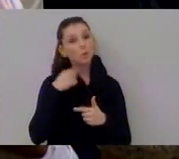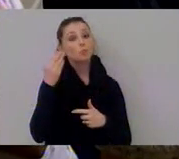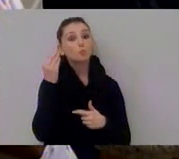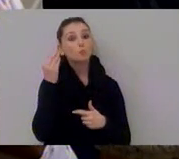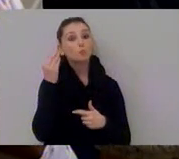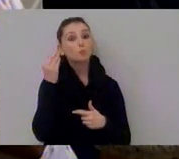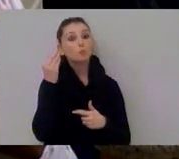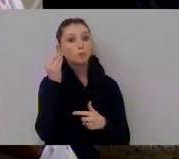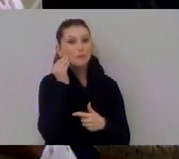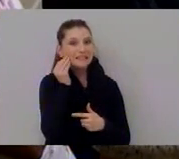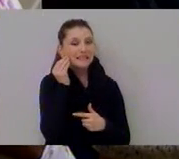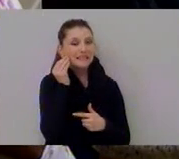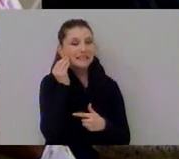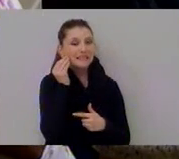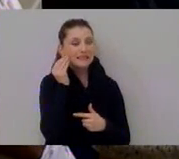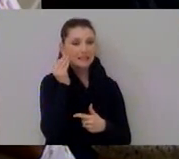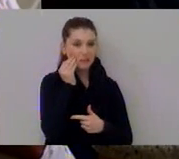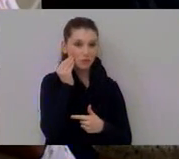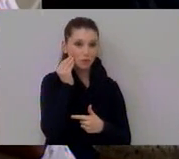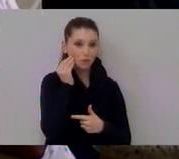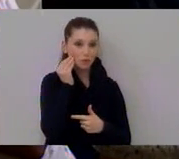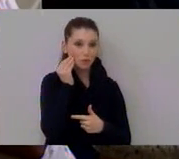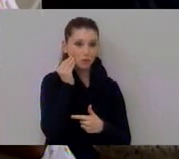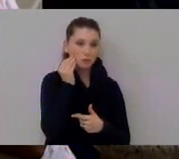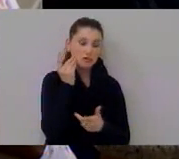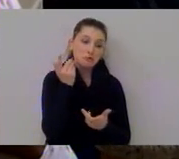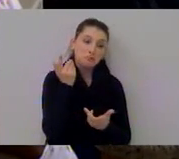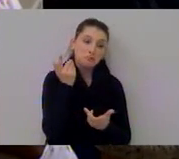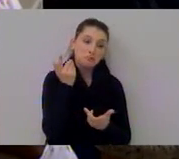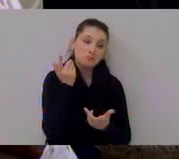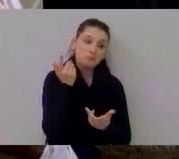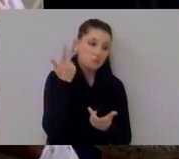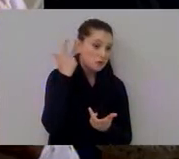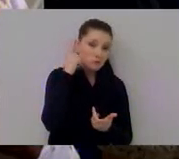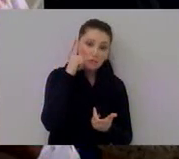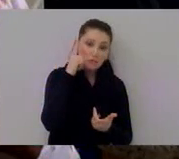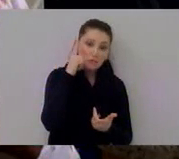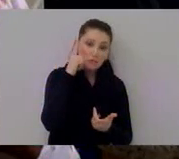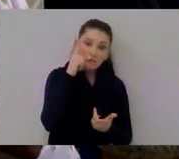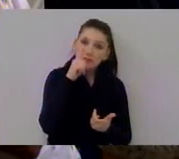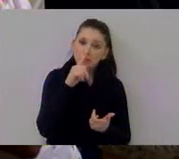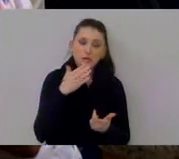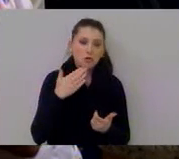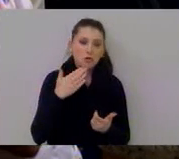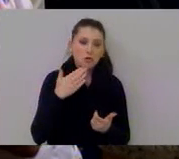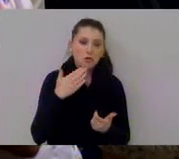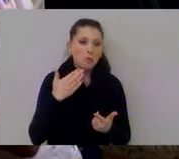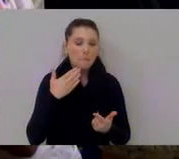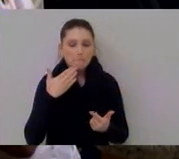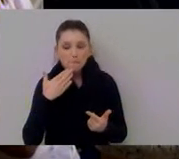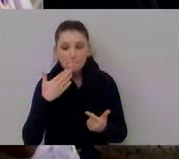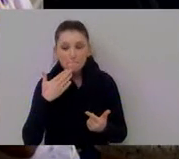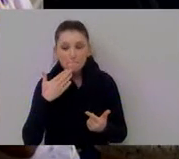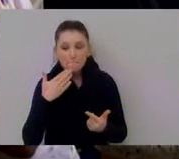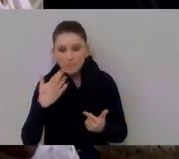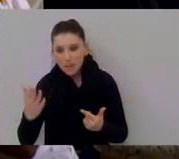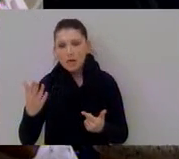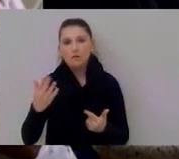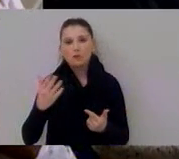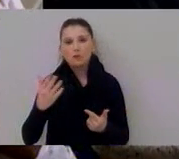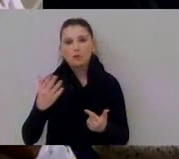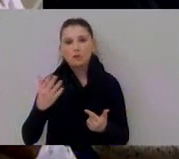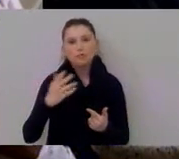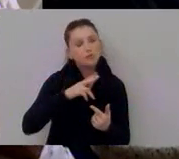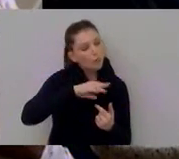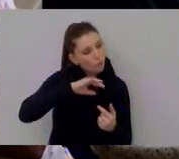consigo, mas eu tento, eu peço, eu vou para fazer, para